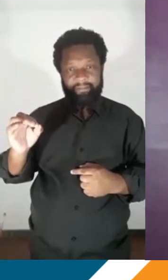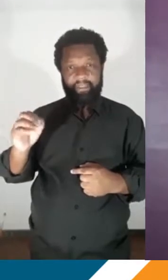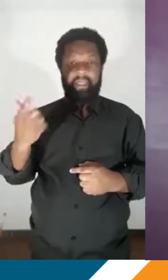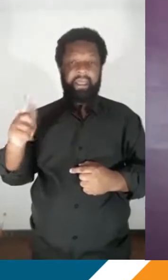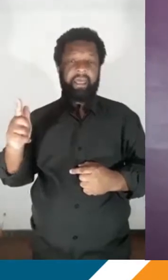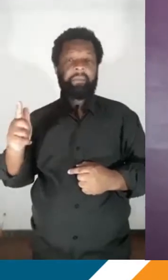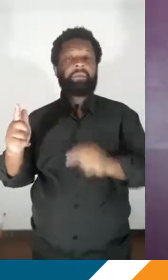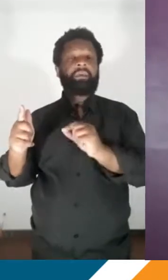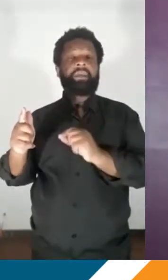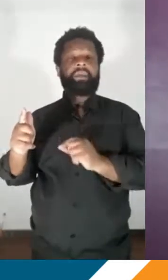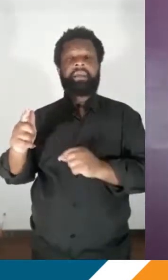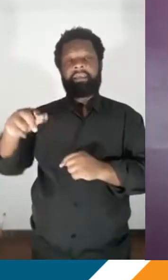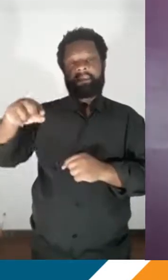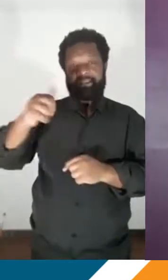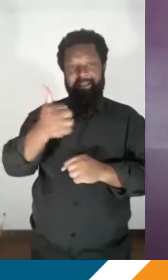100